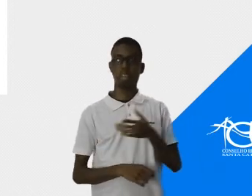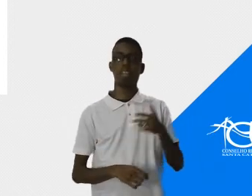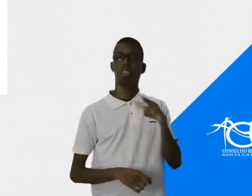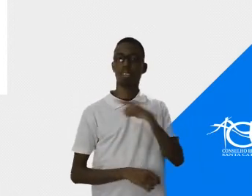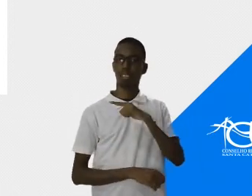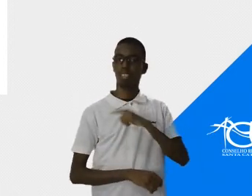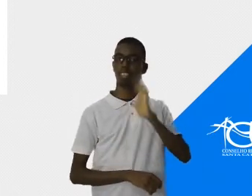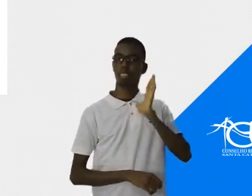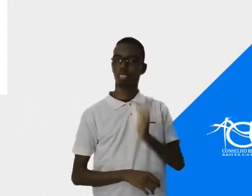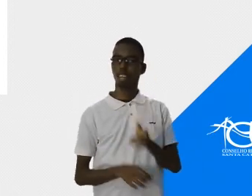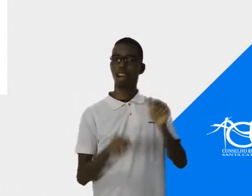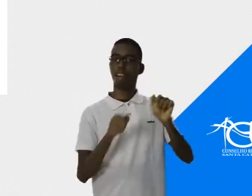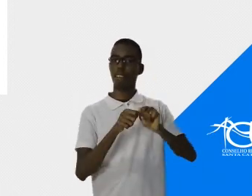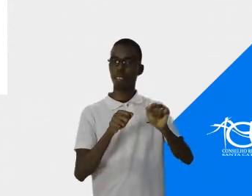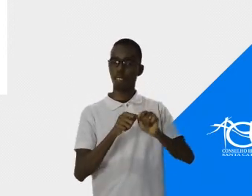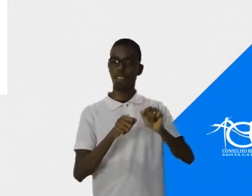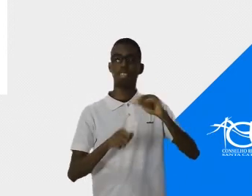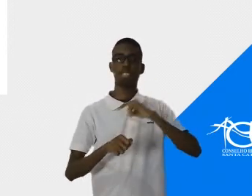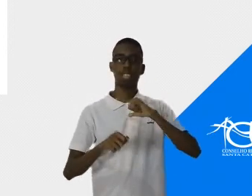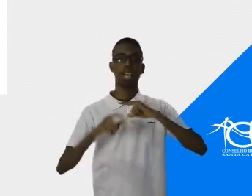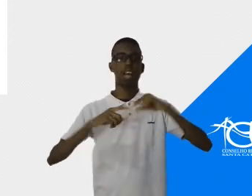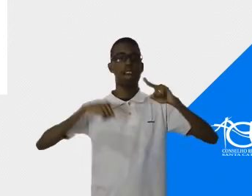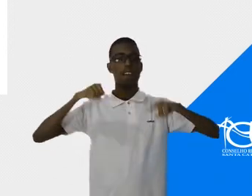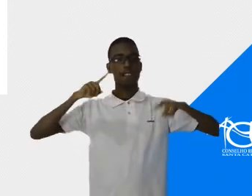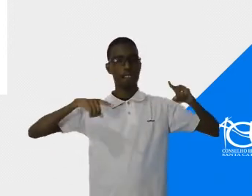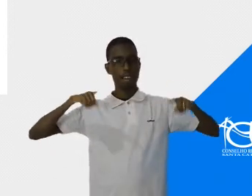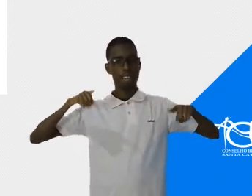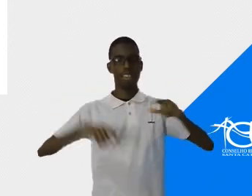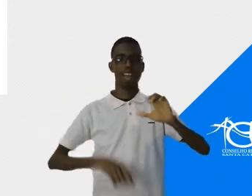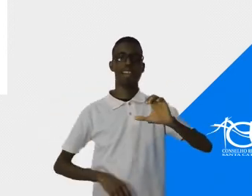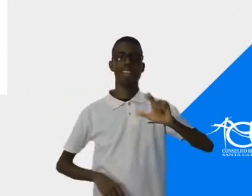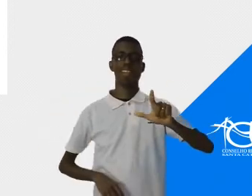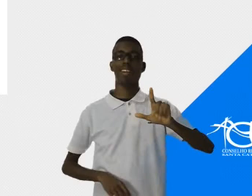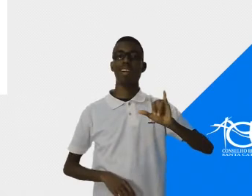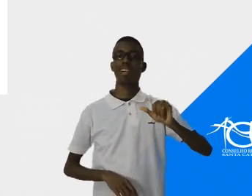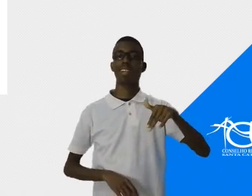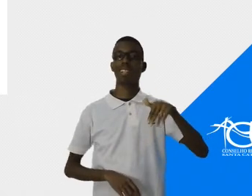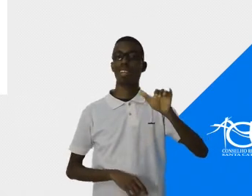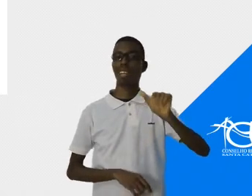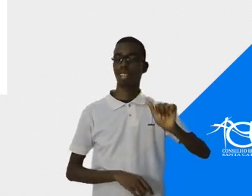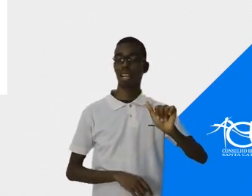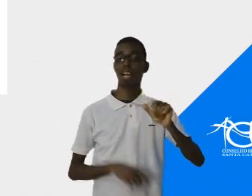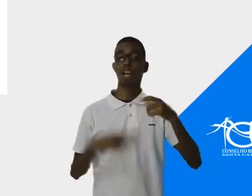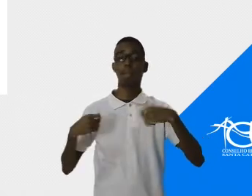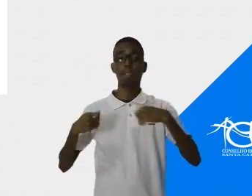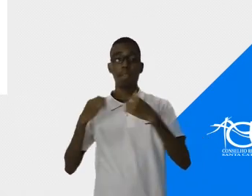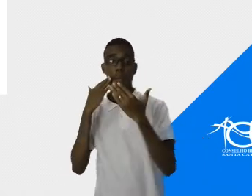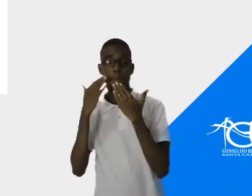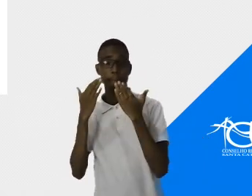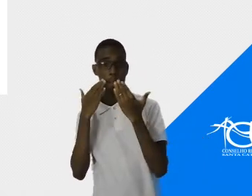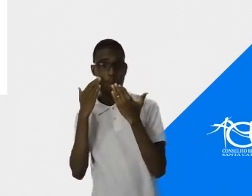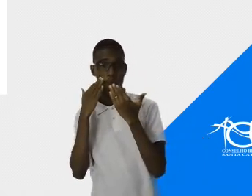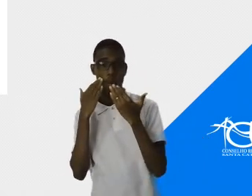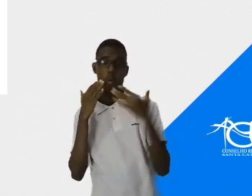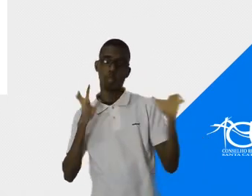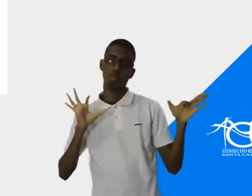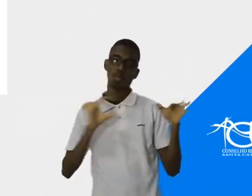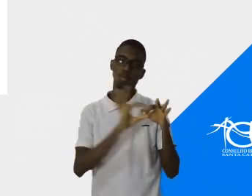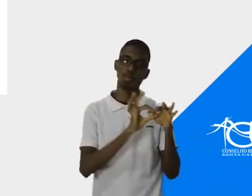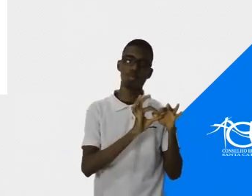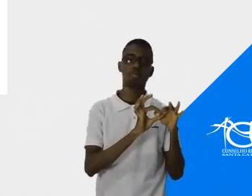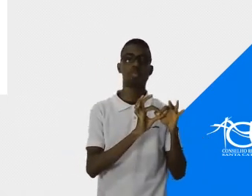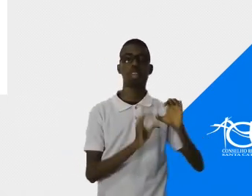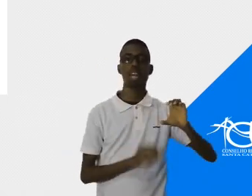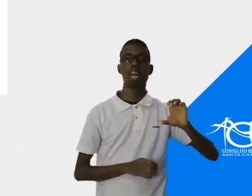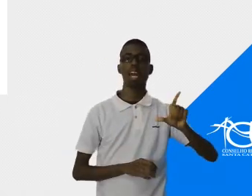variáveis clínicas, e ao fazer isso, o psicólogo vai precisar interagir mais clinicamente no sistema de avaliação do trânsito. Isso significa,